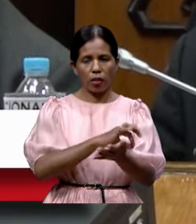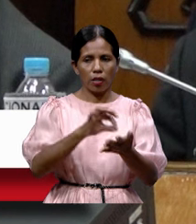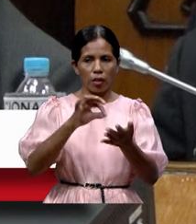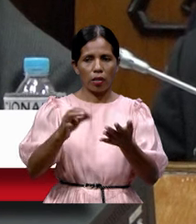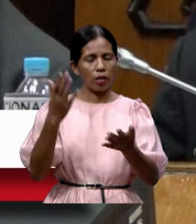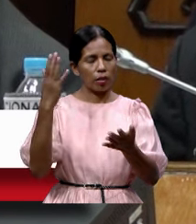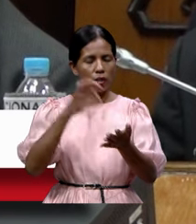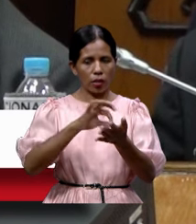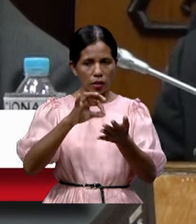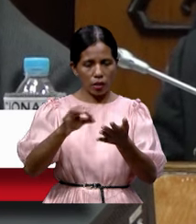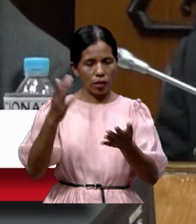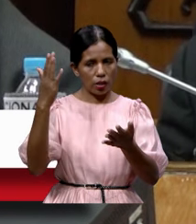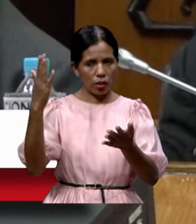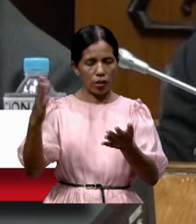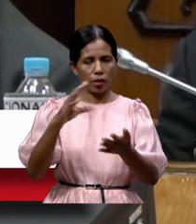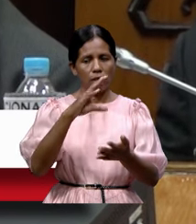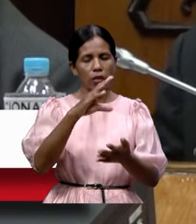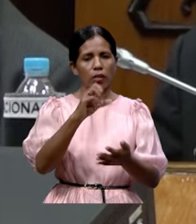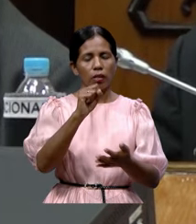e a SIGAP.